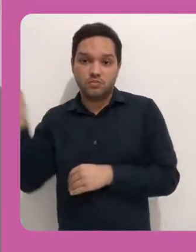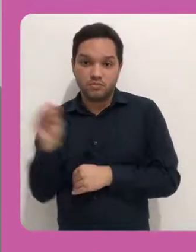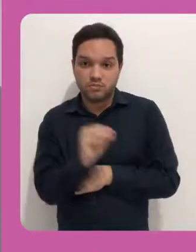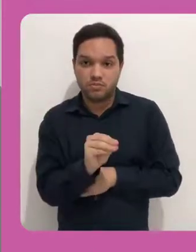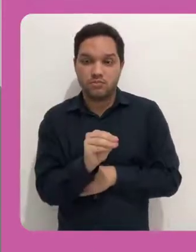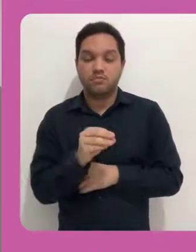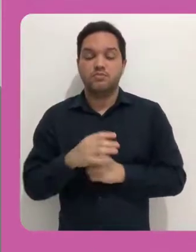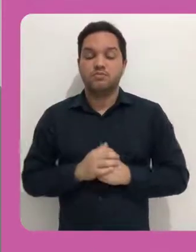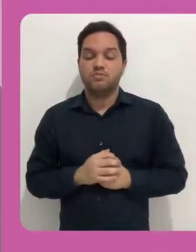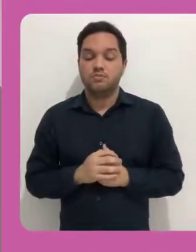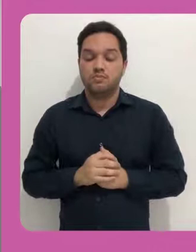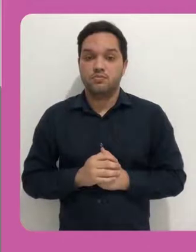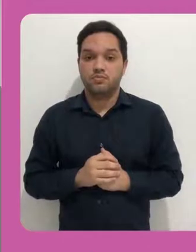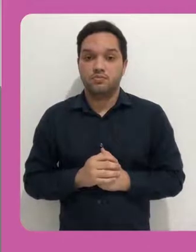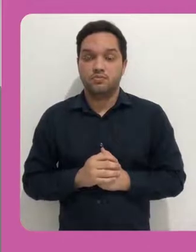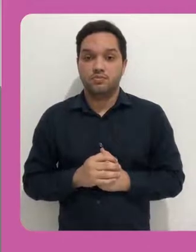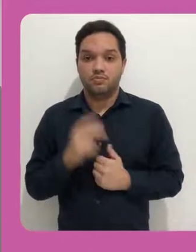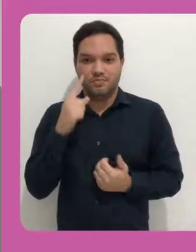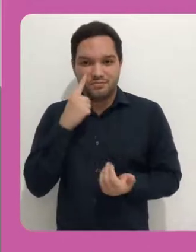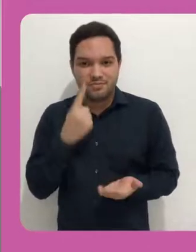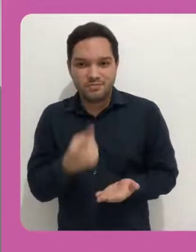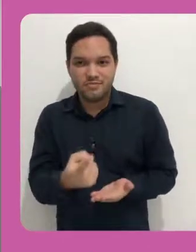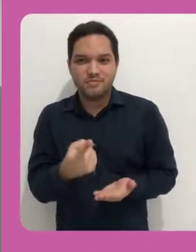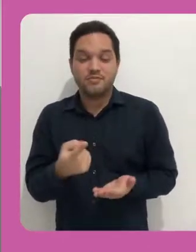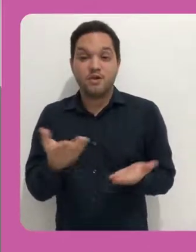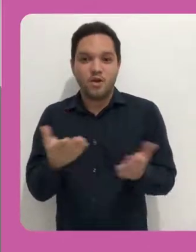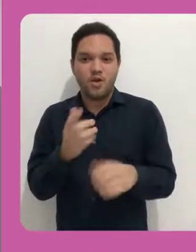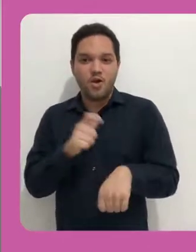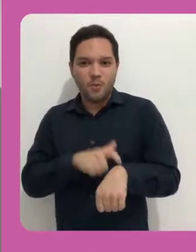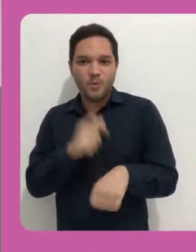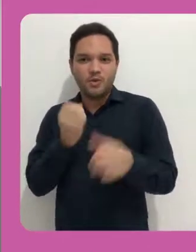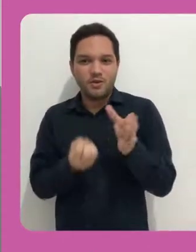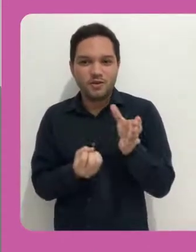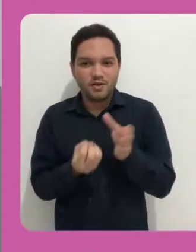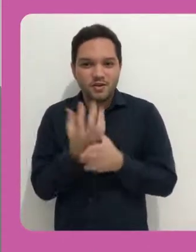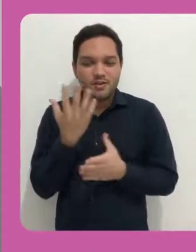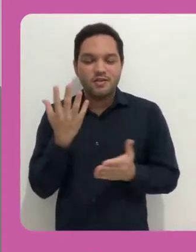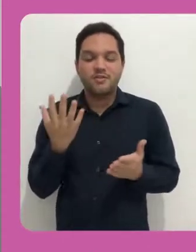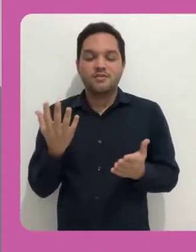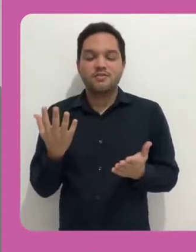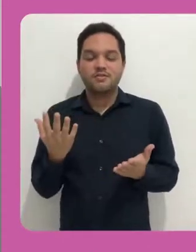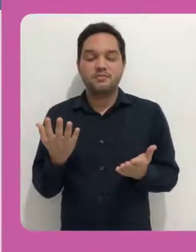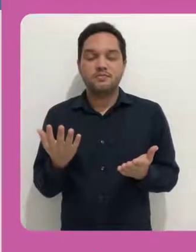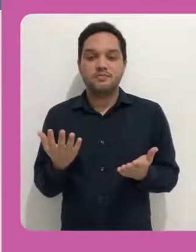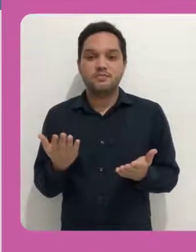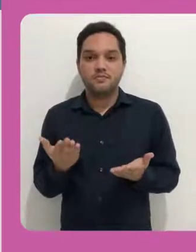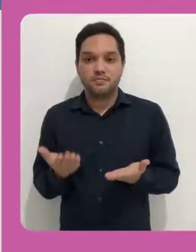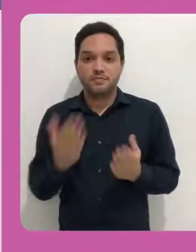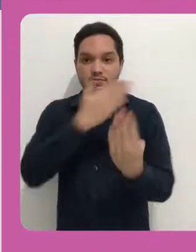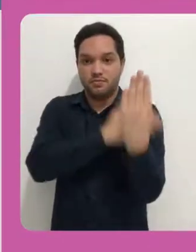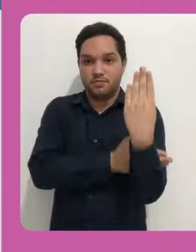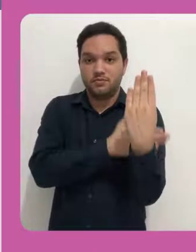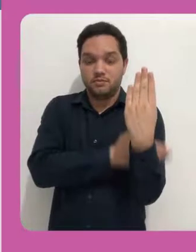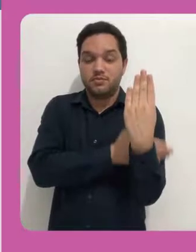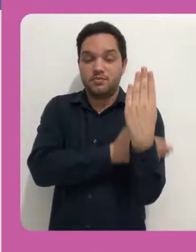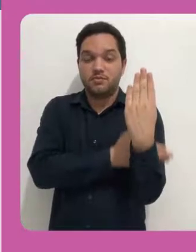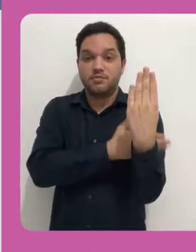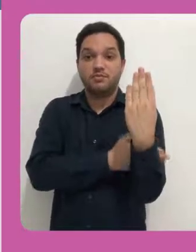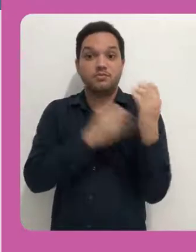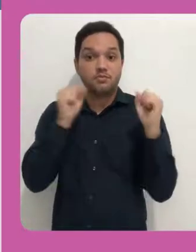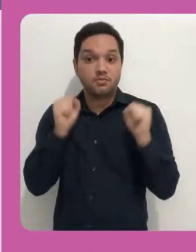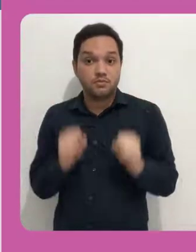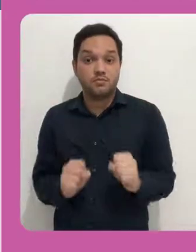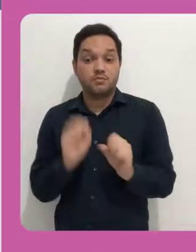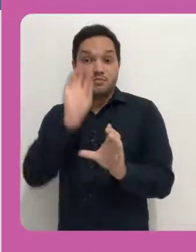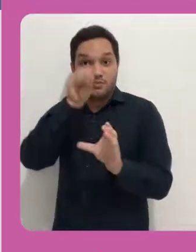que a partir do momento que eu criei pastas, Eu posso criar subpastas dentro dessa pasta. Então, teria aqui,